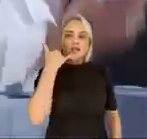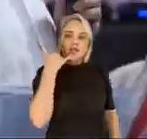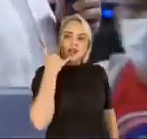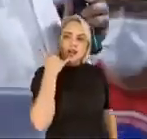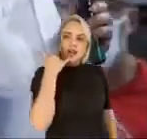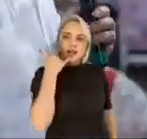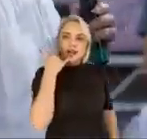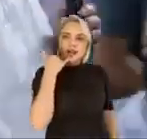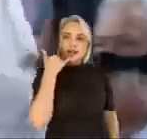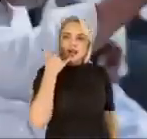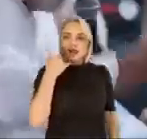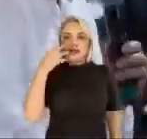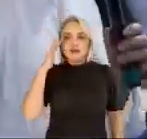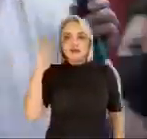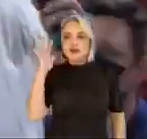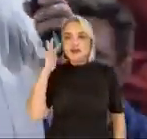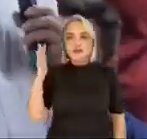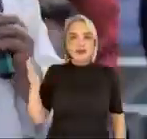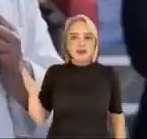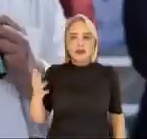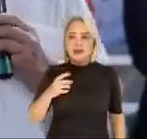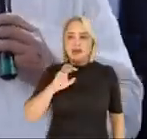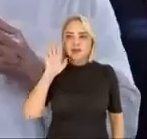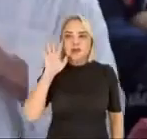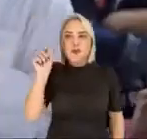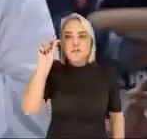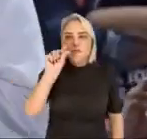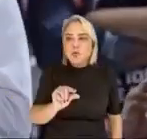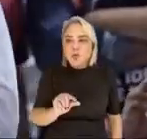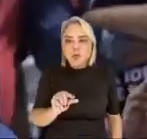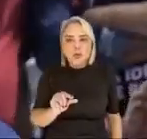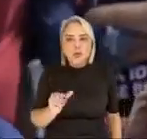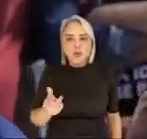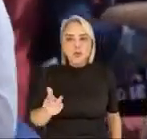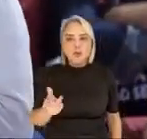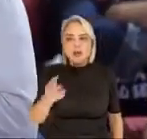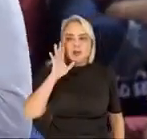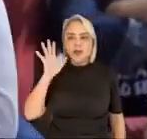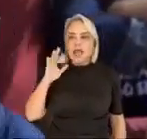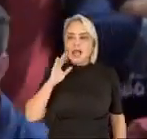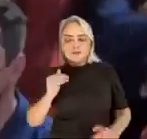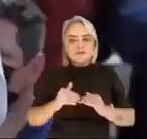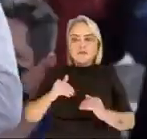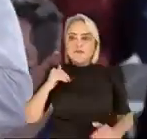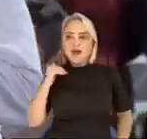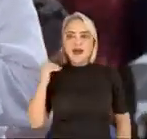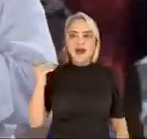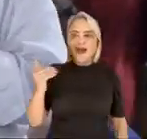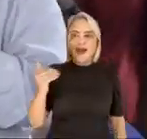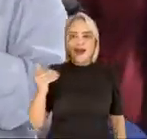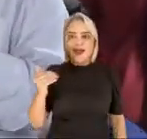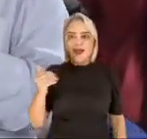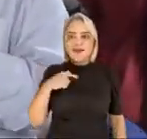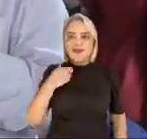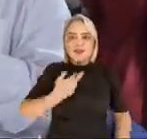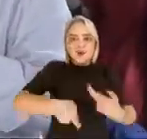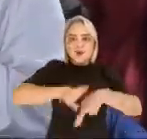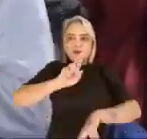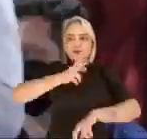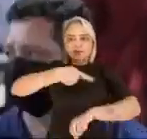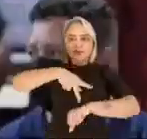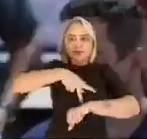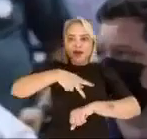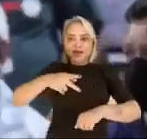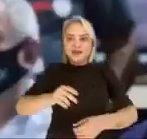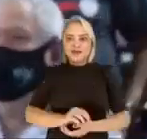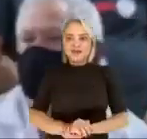sonha mais do que isso, ele sonha pouco. Se ele sonhasse mais, ele fazia uma revolução nesse país. Mas como